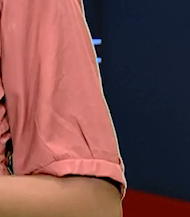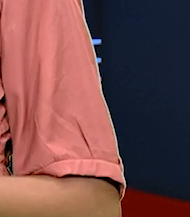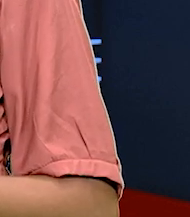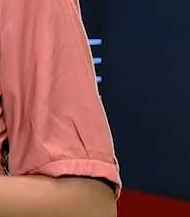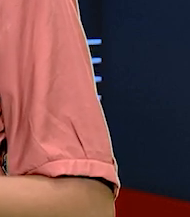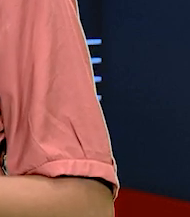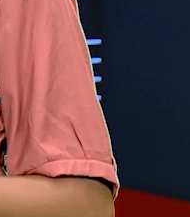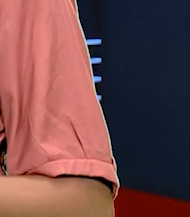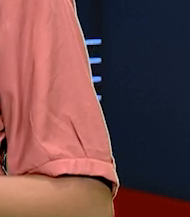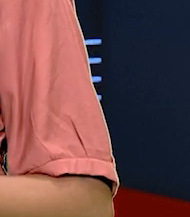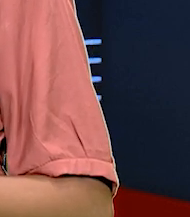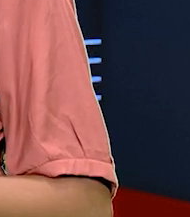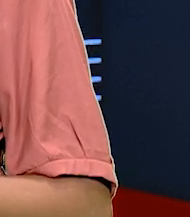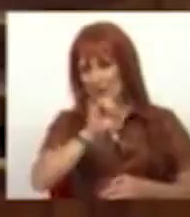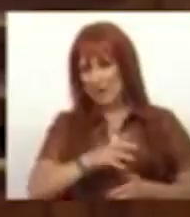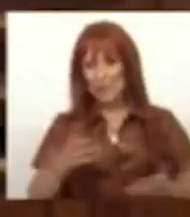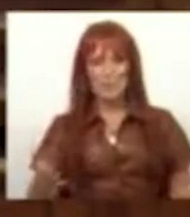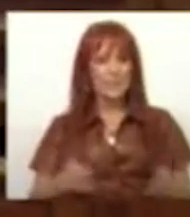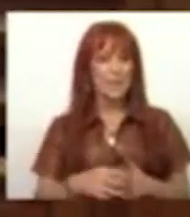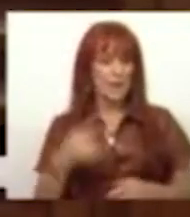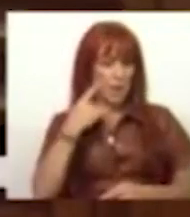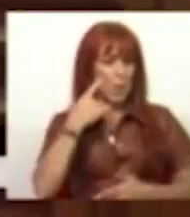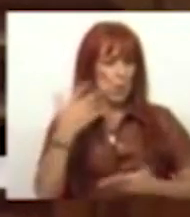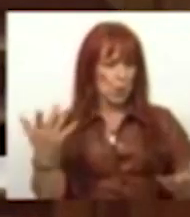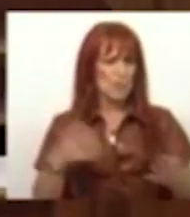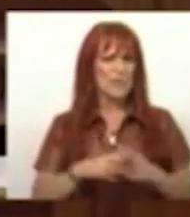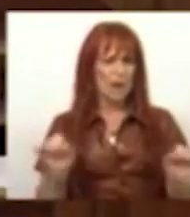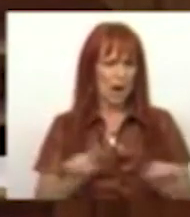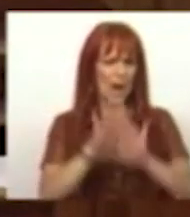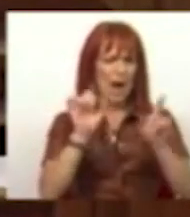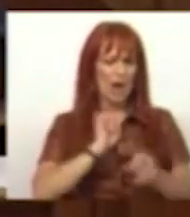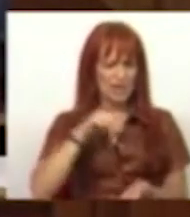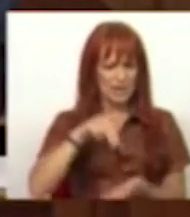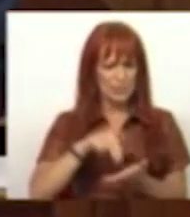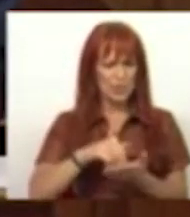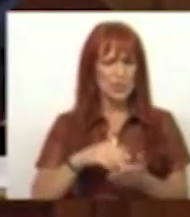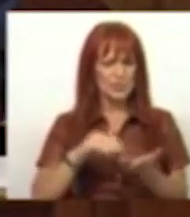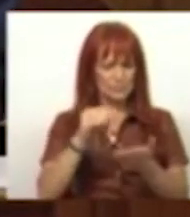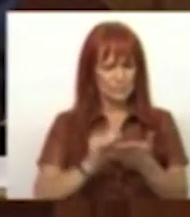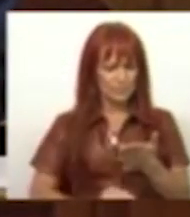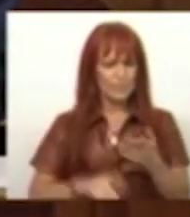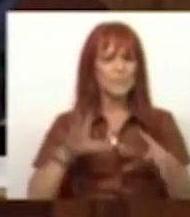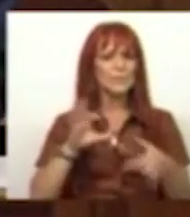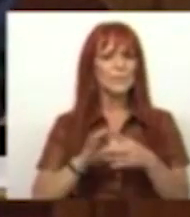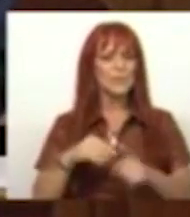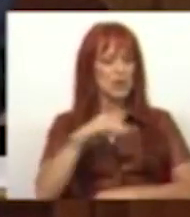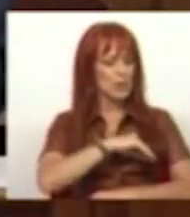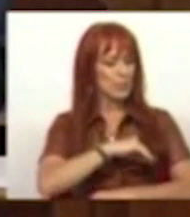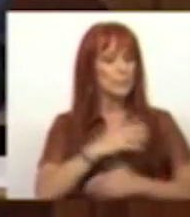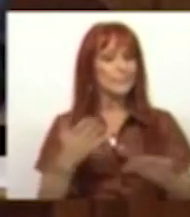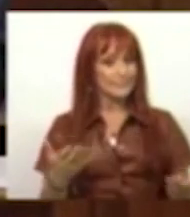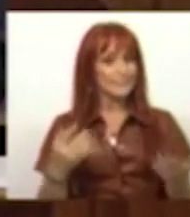850 euros. É conhecida e clara a nossa posição em relação à questão dos